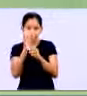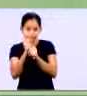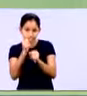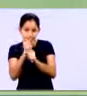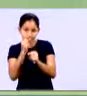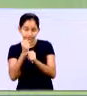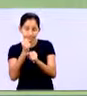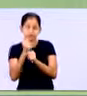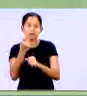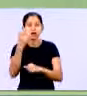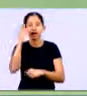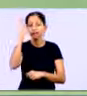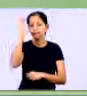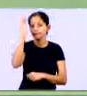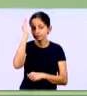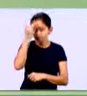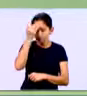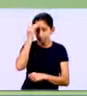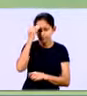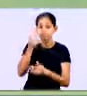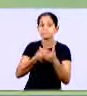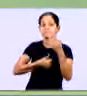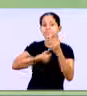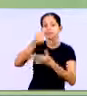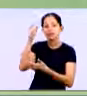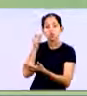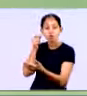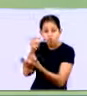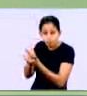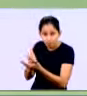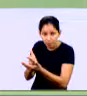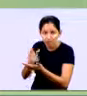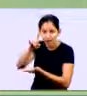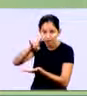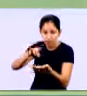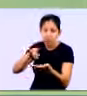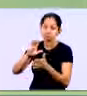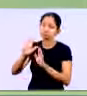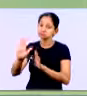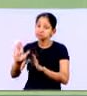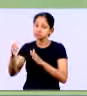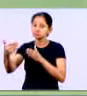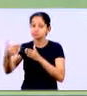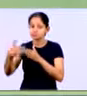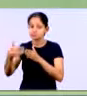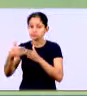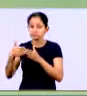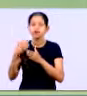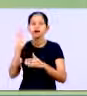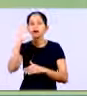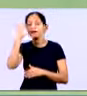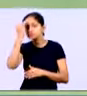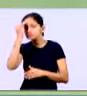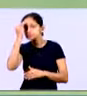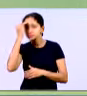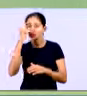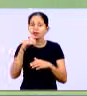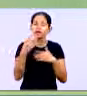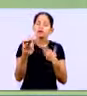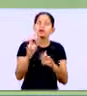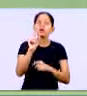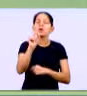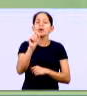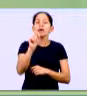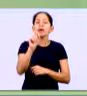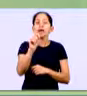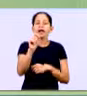capital compreendendo o valor da compra desse bem, certo? Né? E aí os custos de desembaraço, gente,